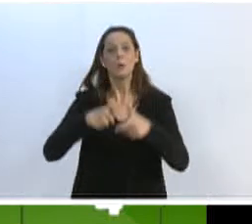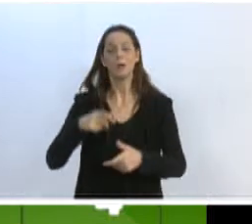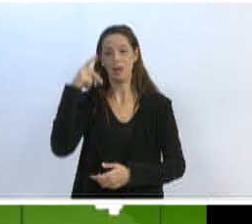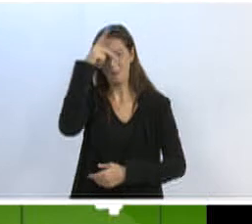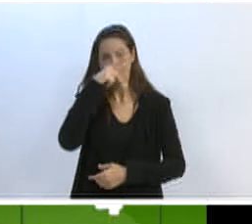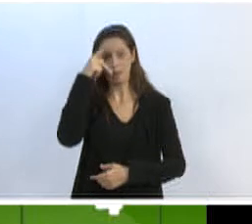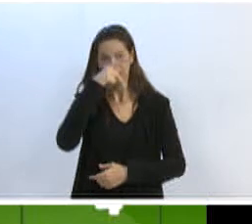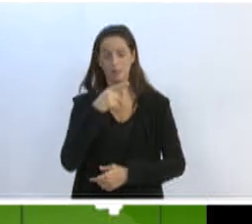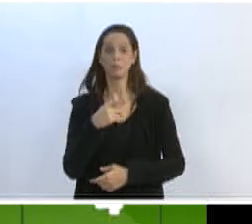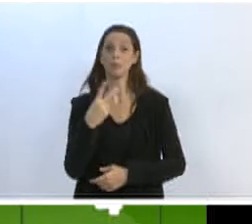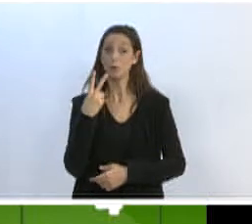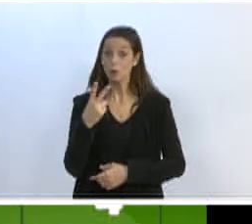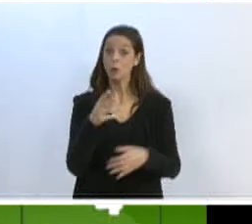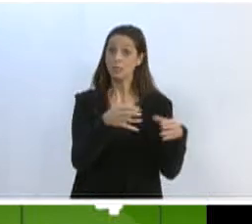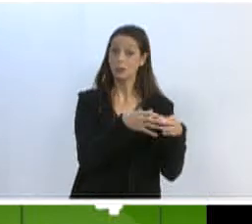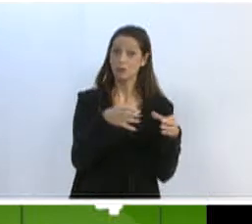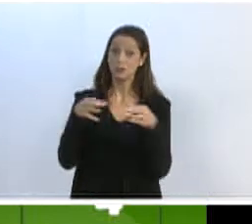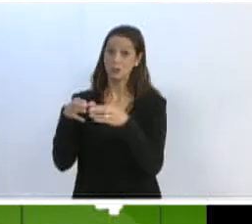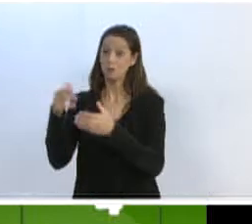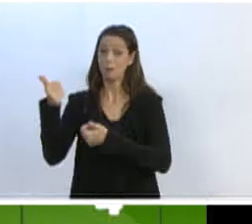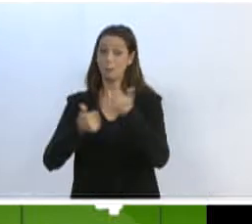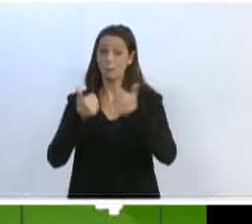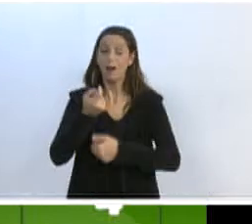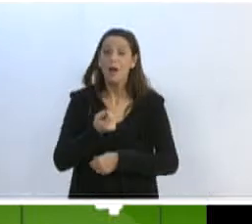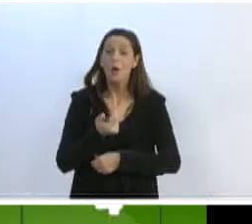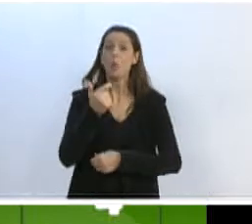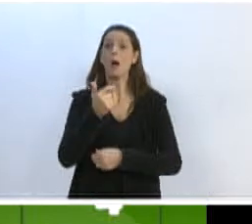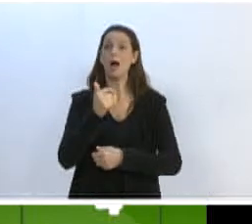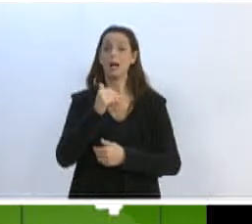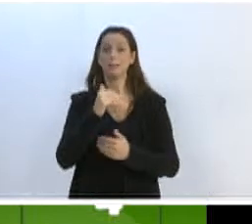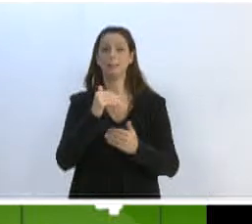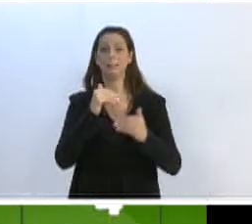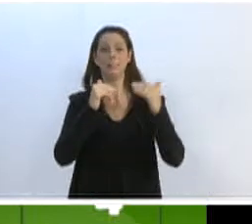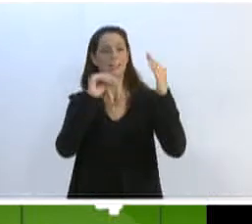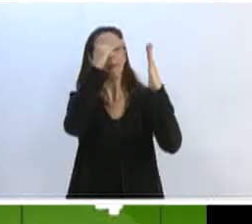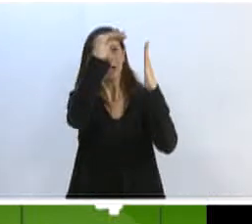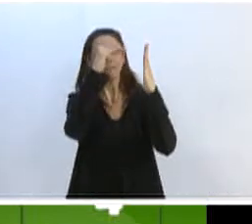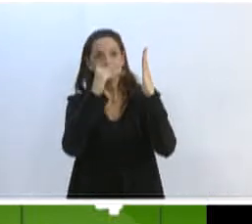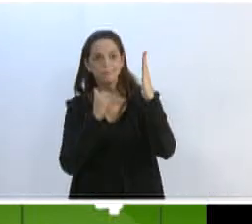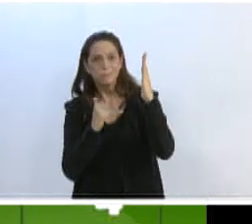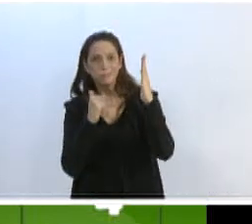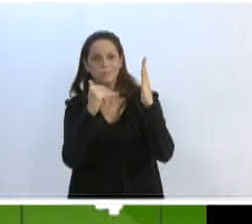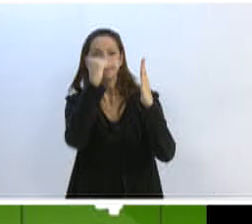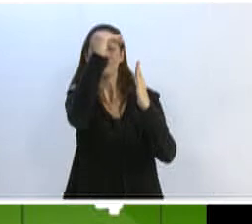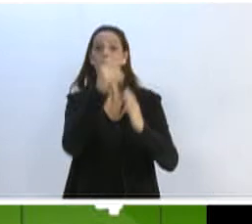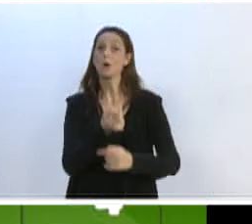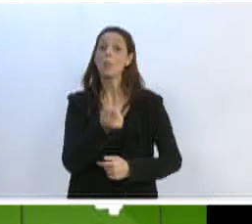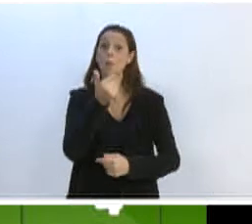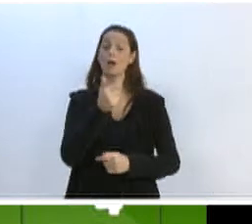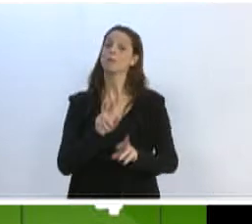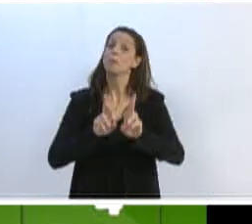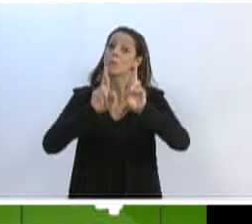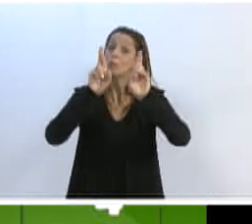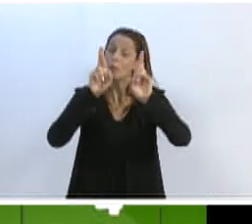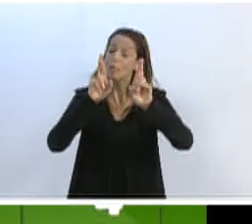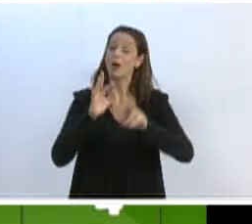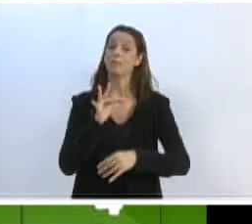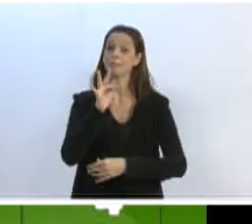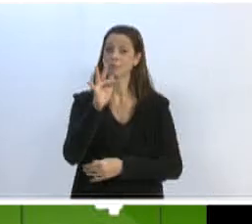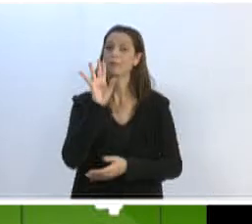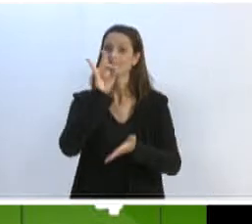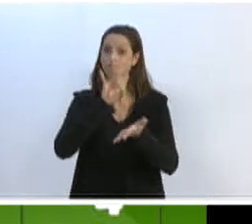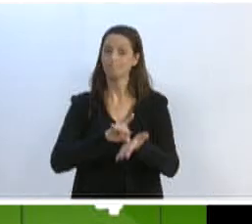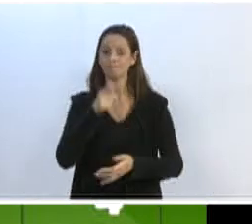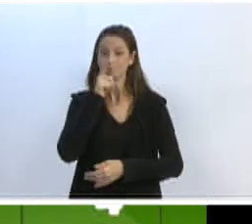estão lá é praticamente quase na lanterna é espero que que arrume a casa porque o